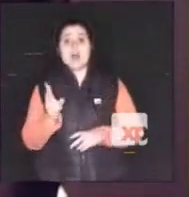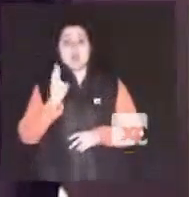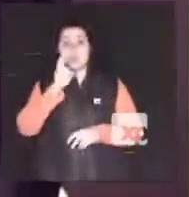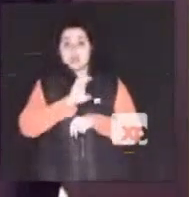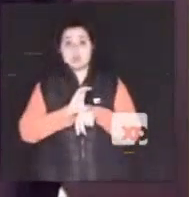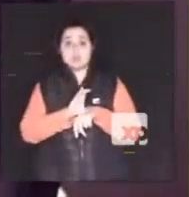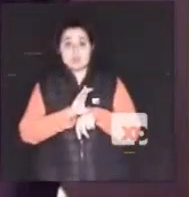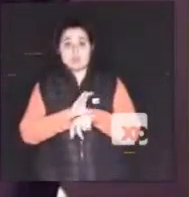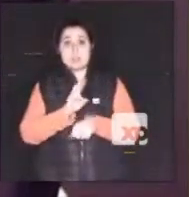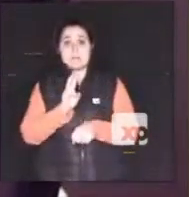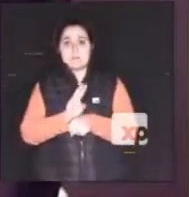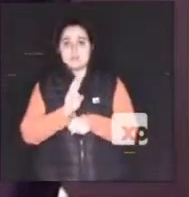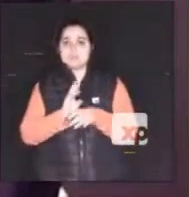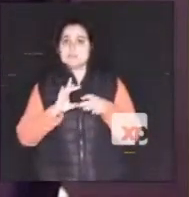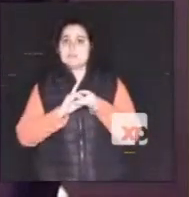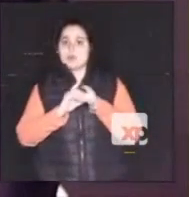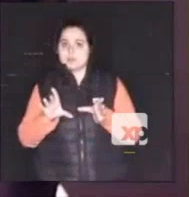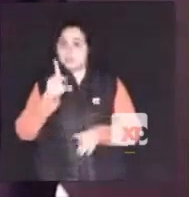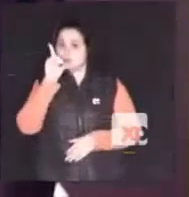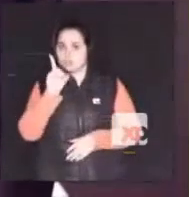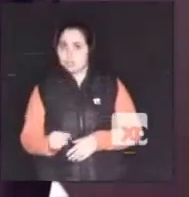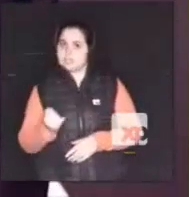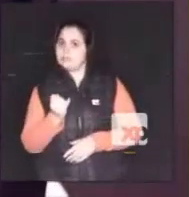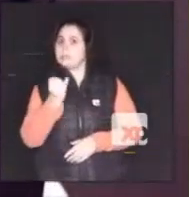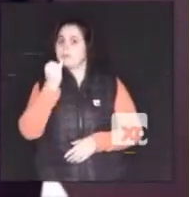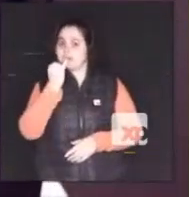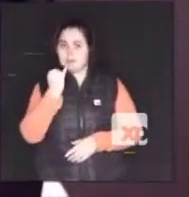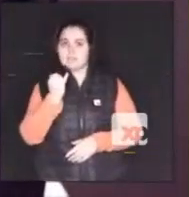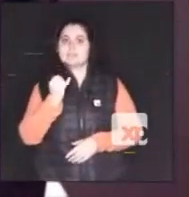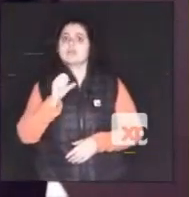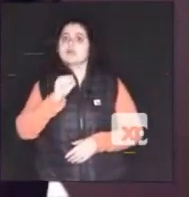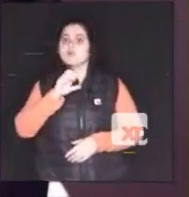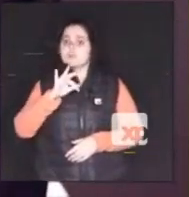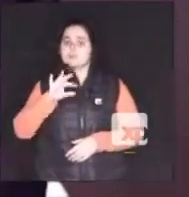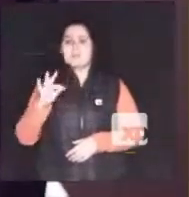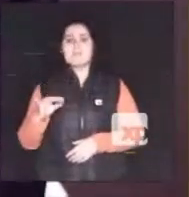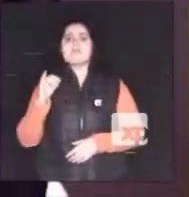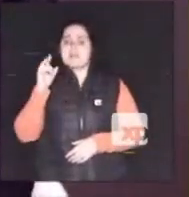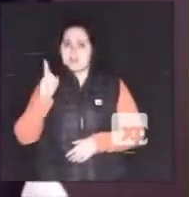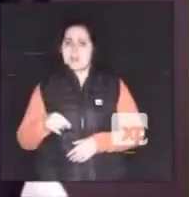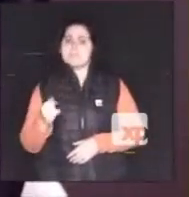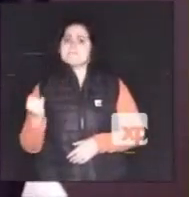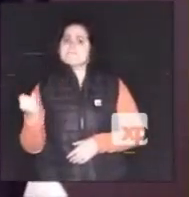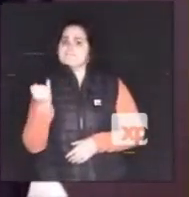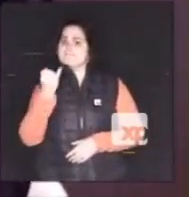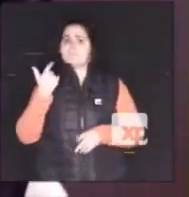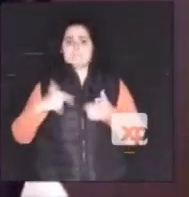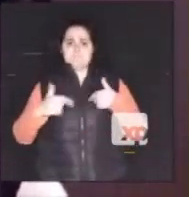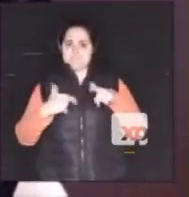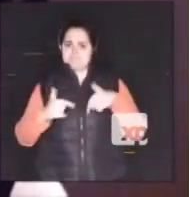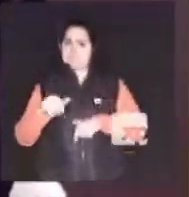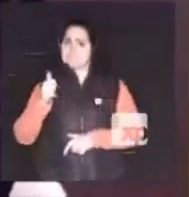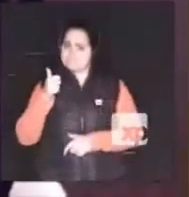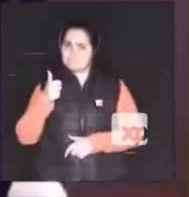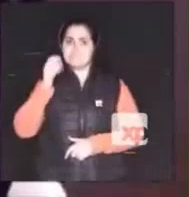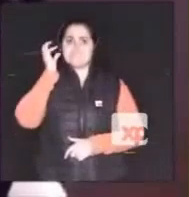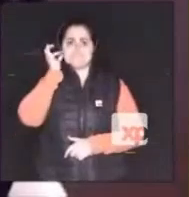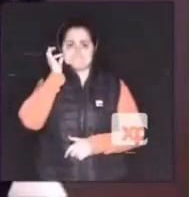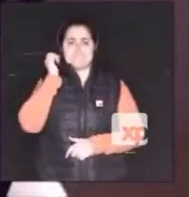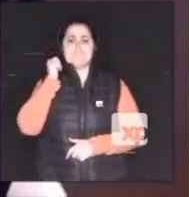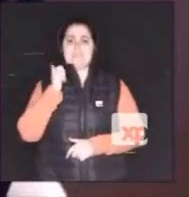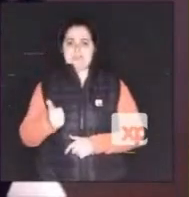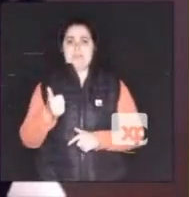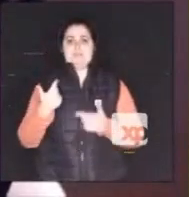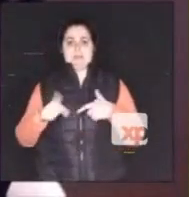aos valores condicionais a proteção da democracia dos direitos fundamentais o supremo presta um excelente serviço à nação em matéria de direitos